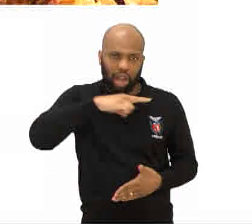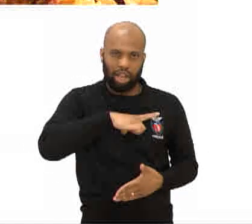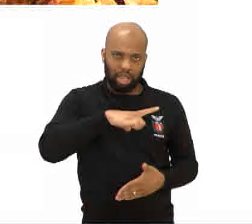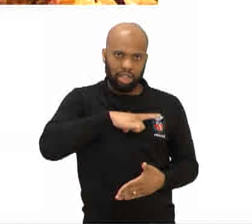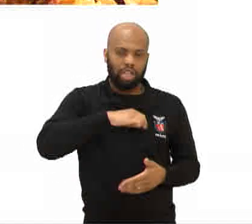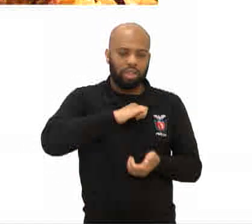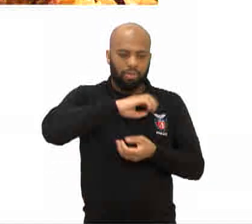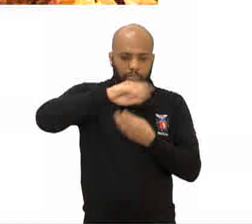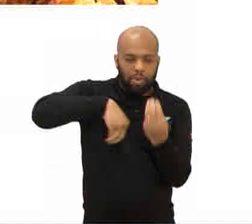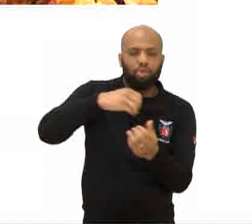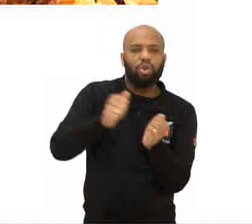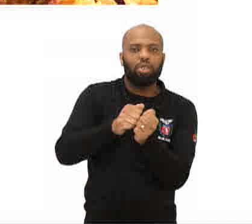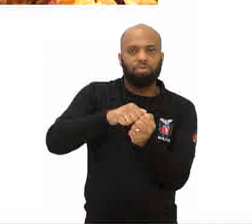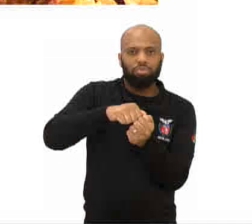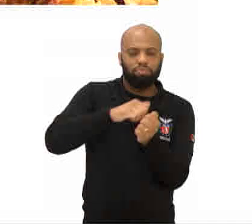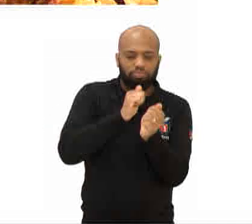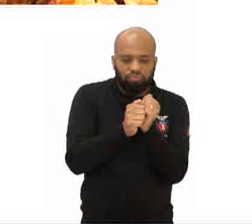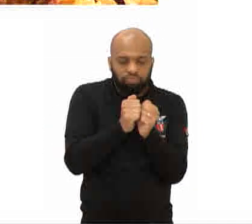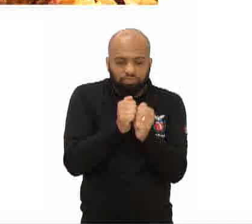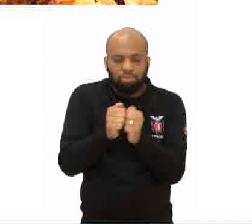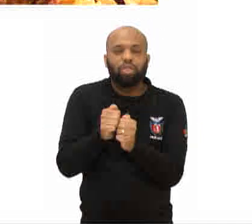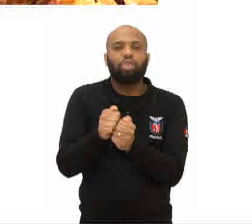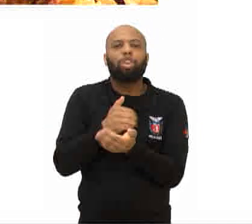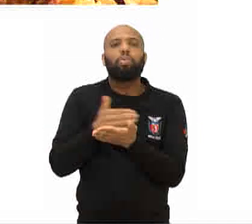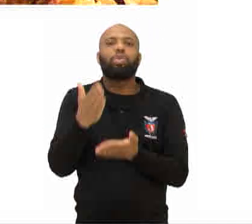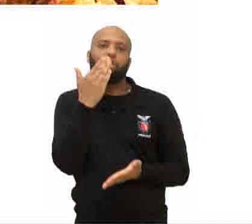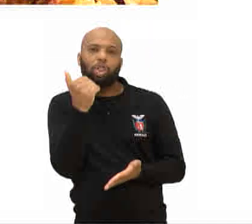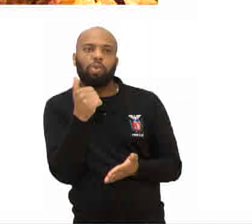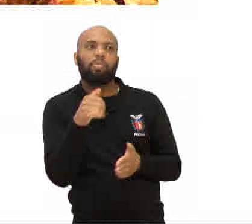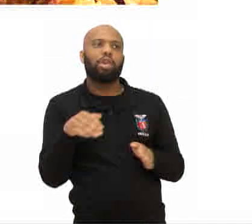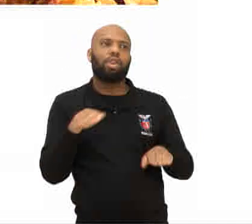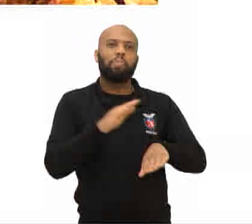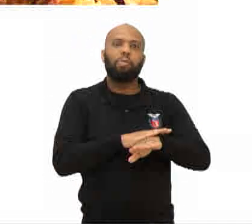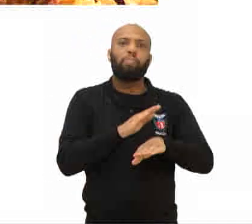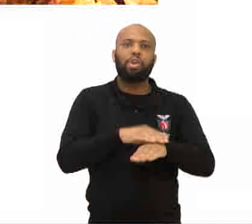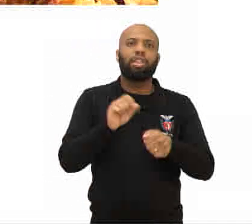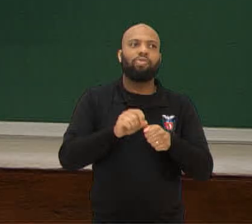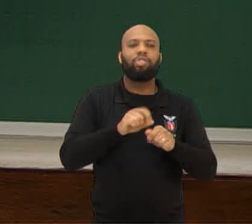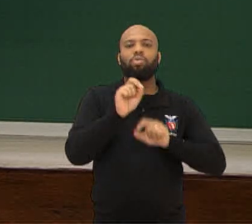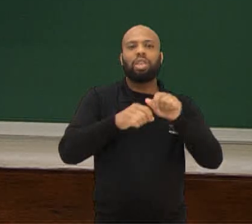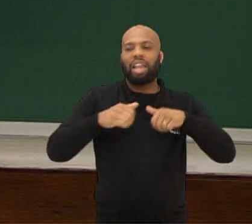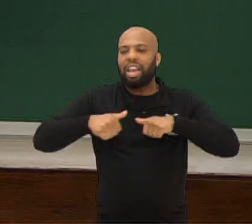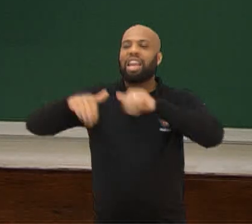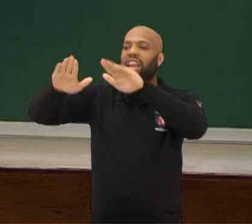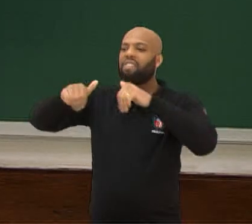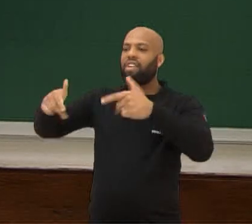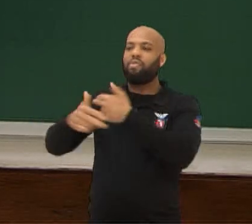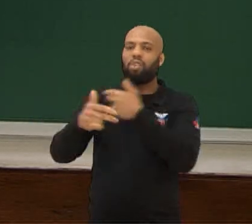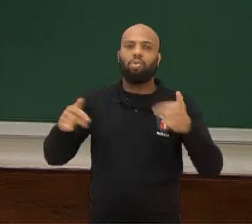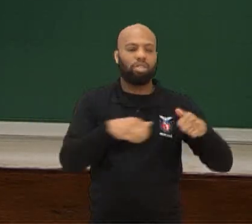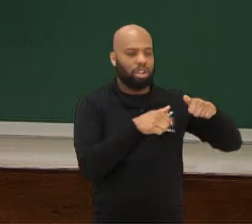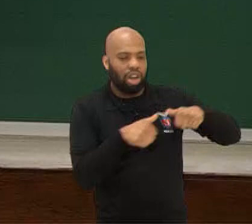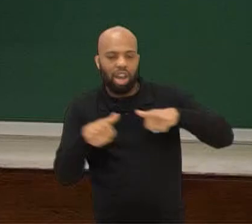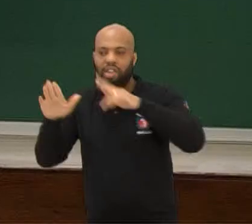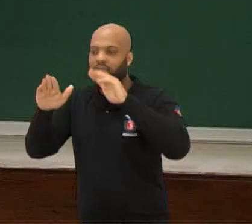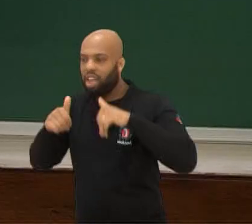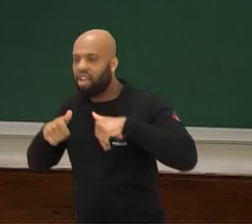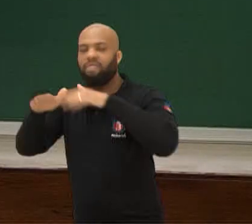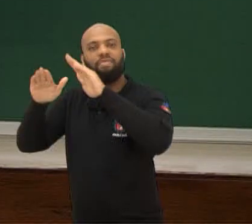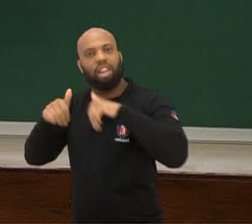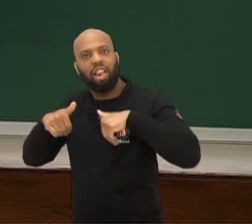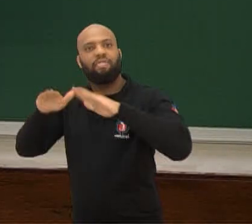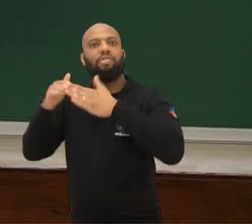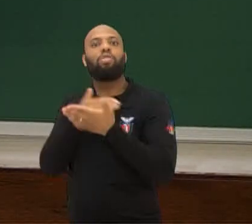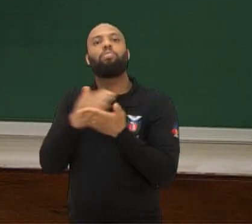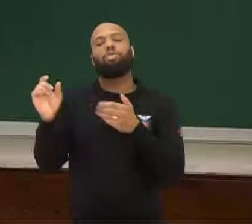começou a ser consumido nas carreteadas, quando as carretas faziam o transporte de mercadorias de um lugar para o outro,